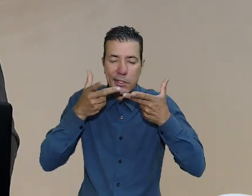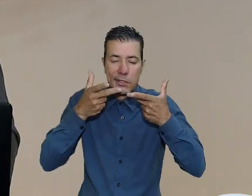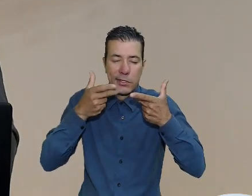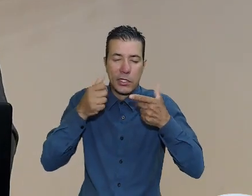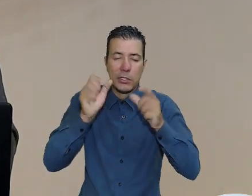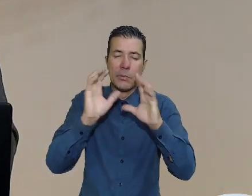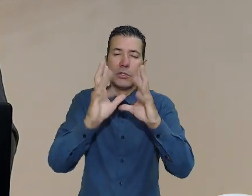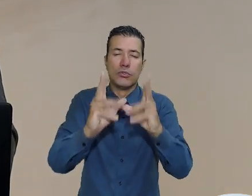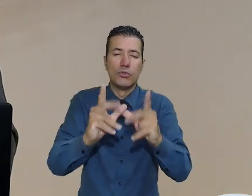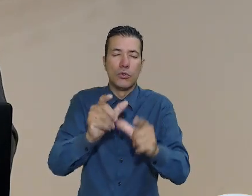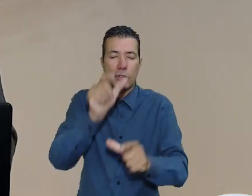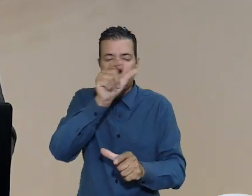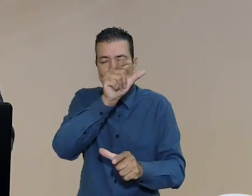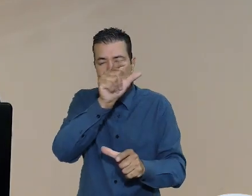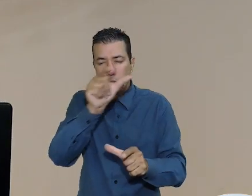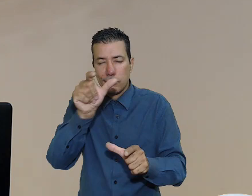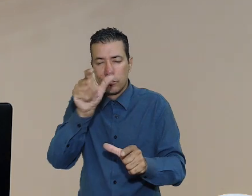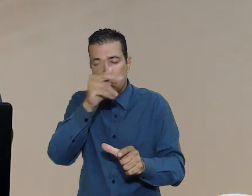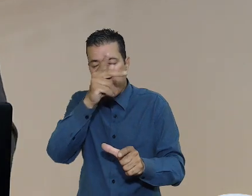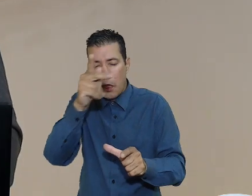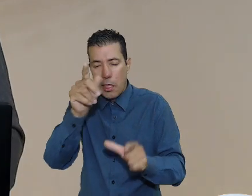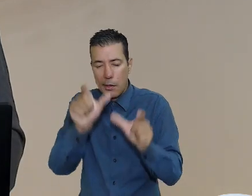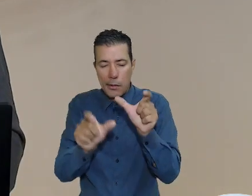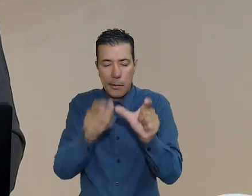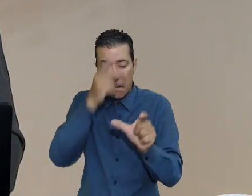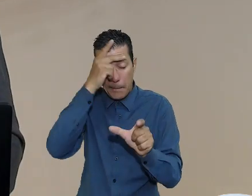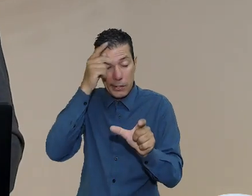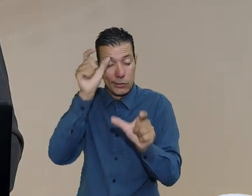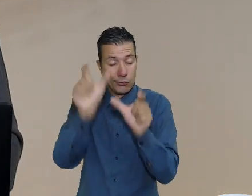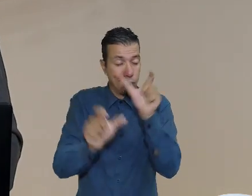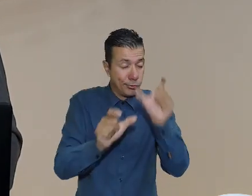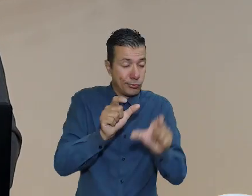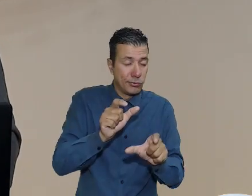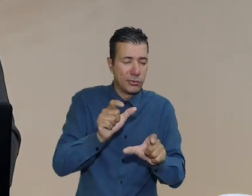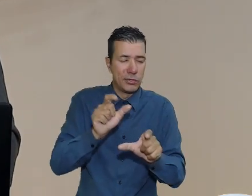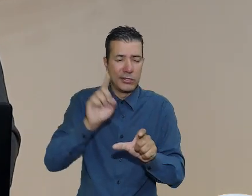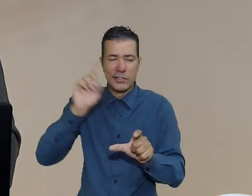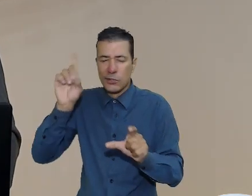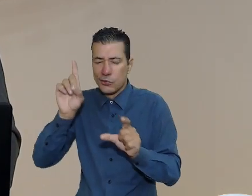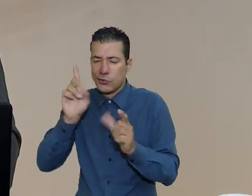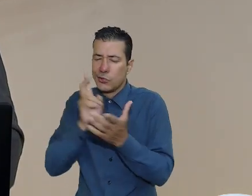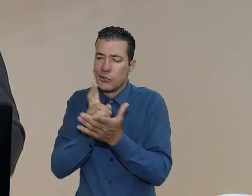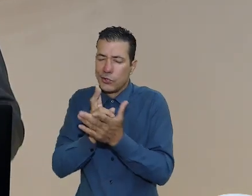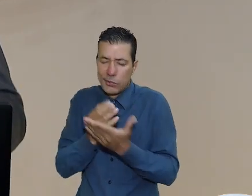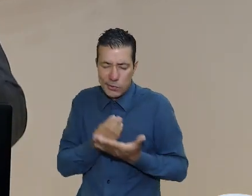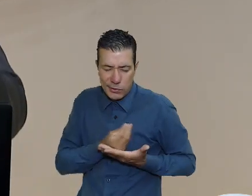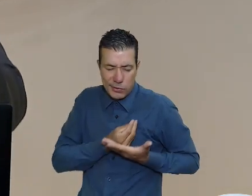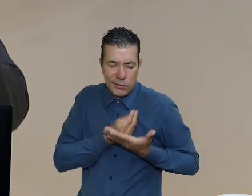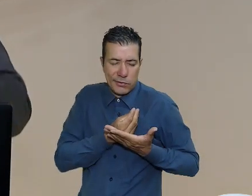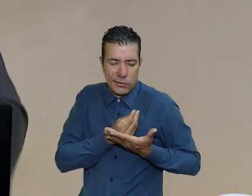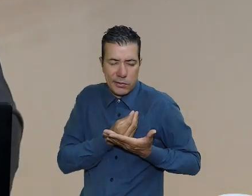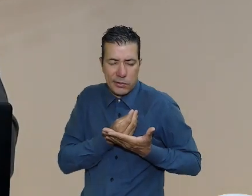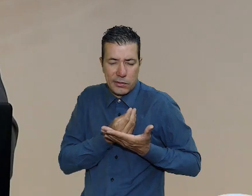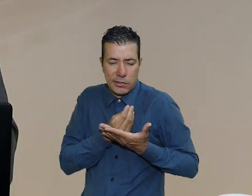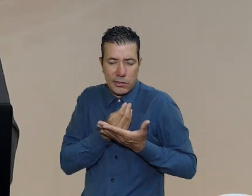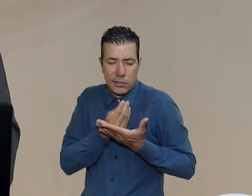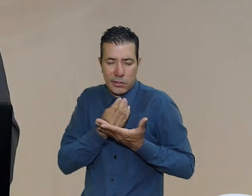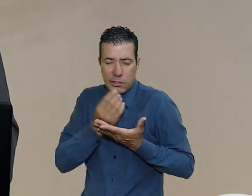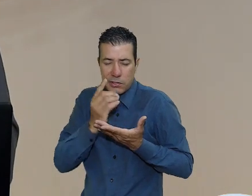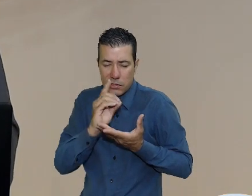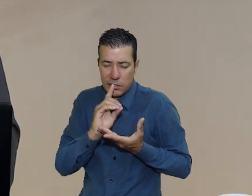deles. Que o Senhor nos restaure, ó Pai. Que o Senhor esteja conosco. Que o Senhor nos tome agora em tuas